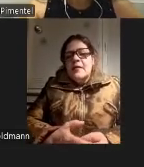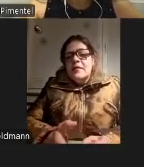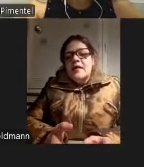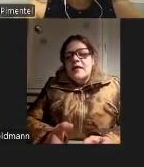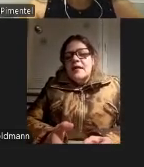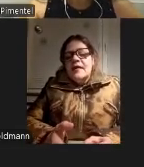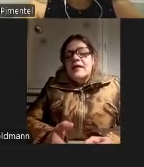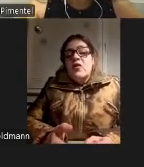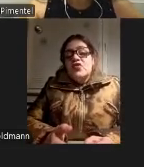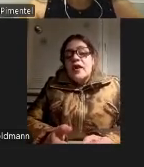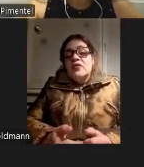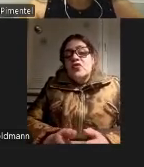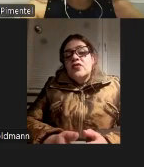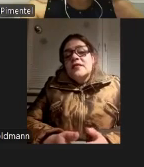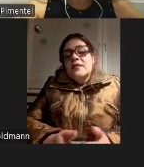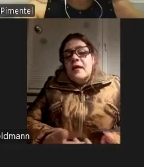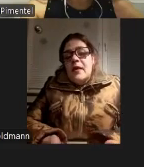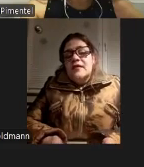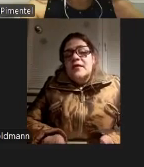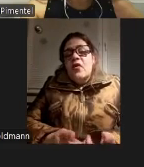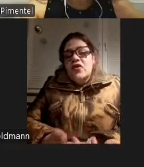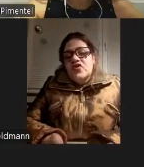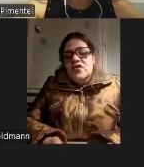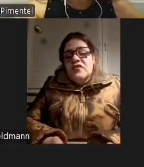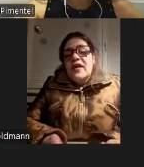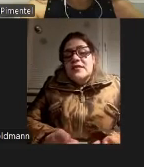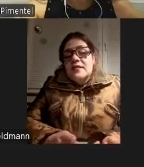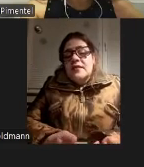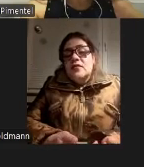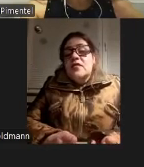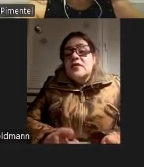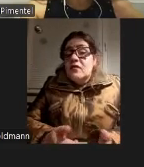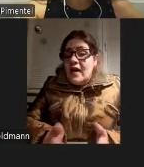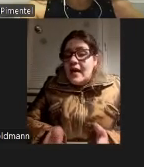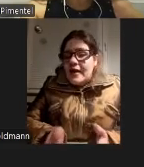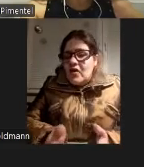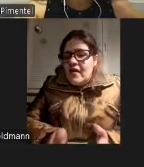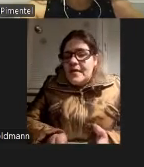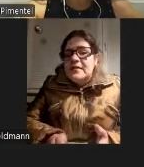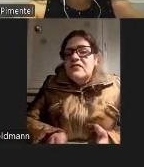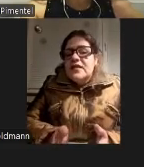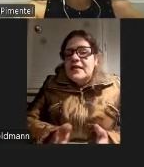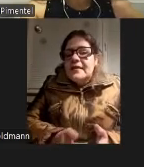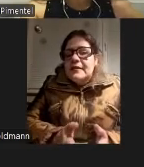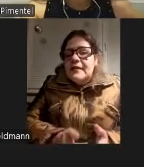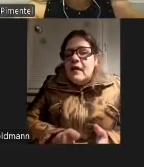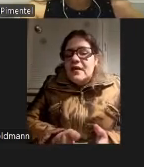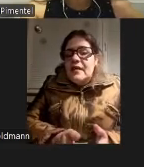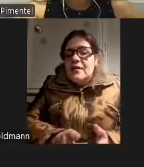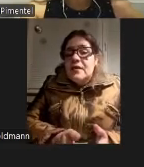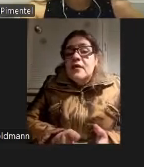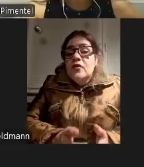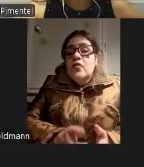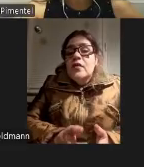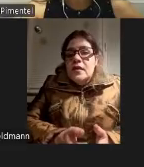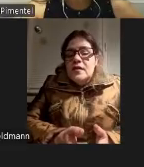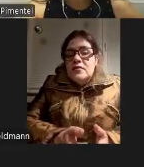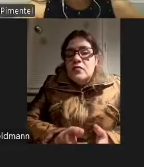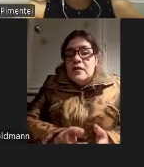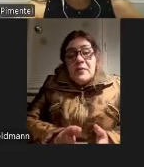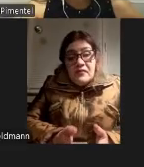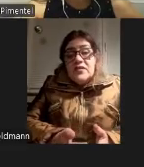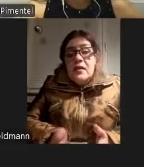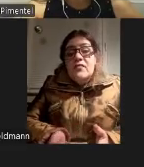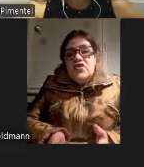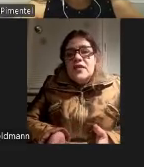aqui, e mostrar que todo esse trabalho de corrigir faz sentido. E se eu falar novamente que você quer tratar Alzheimer no